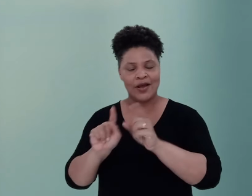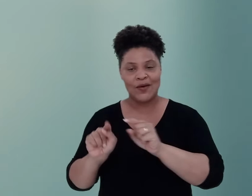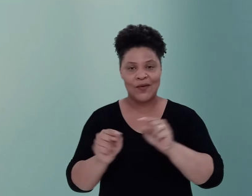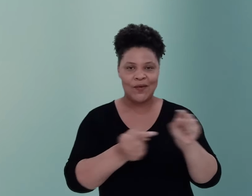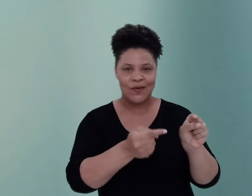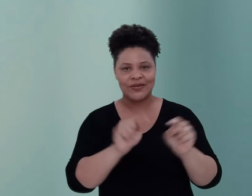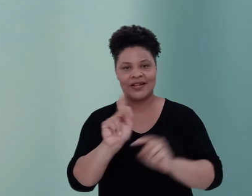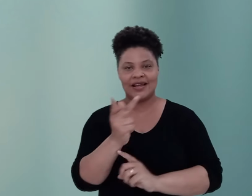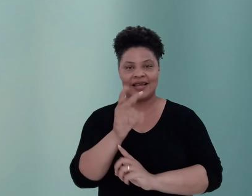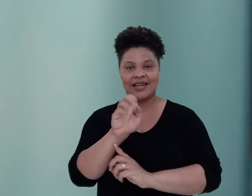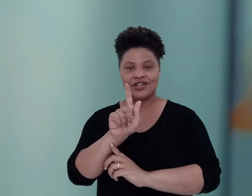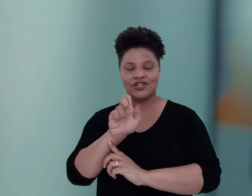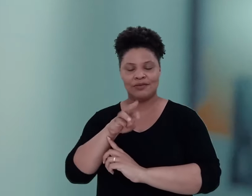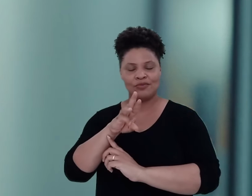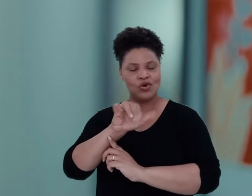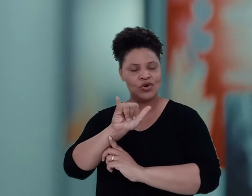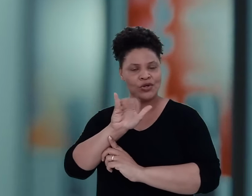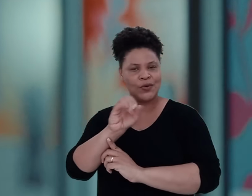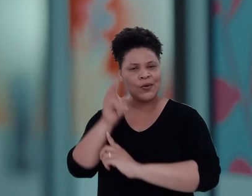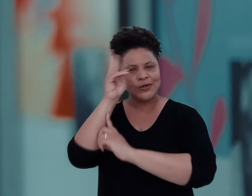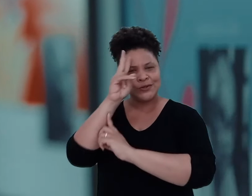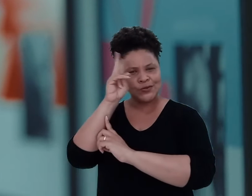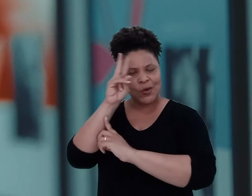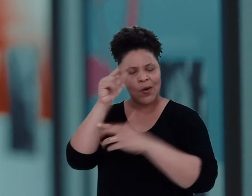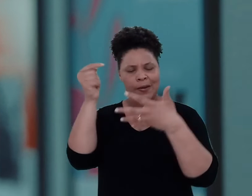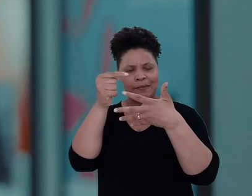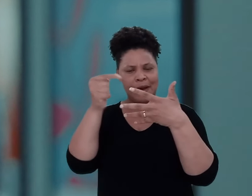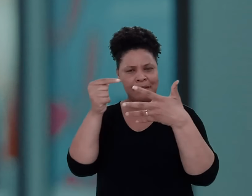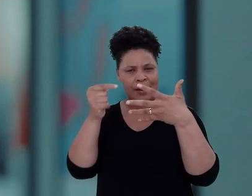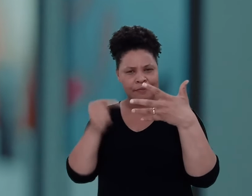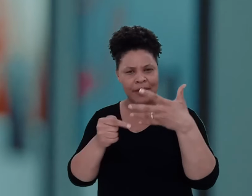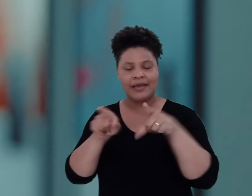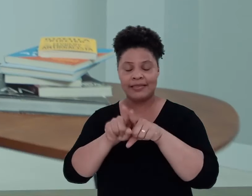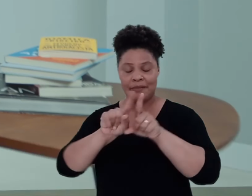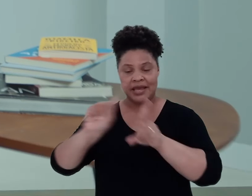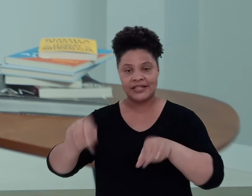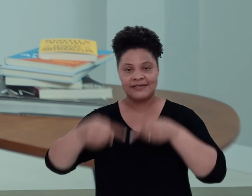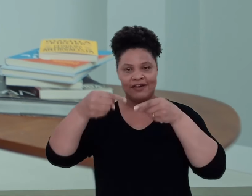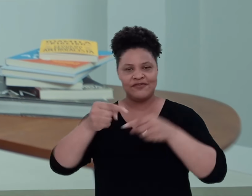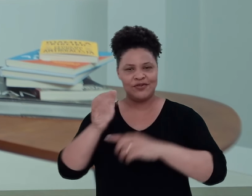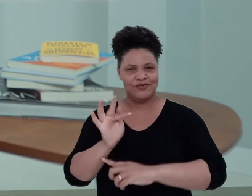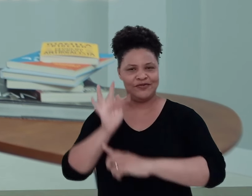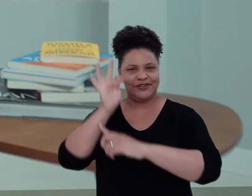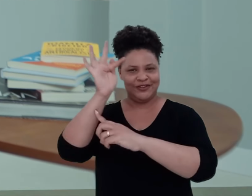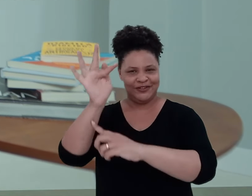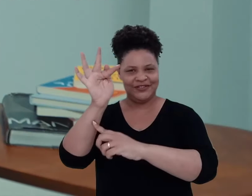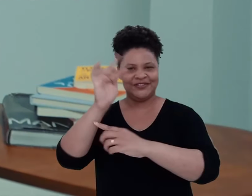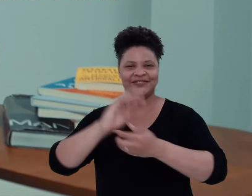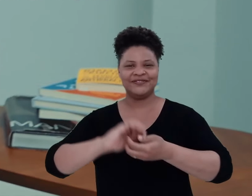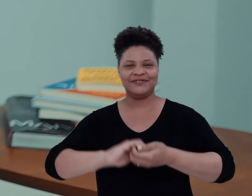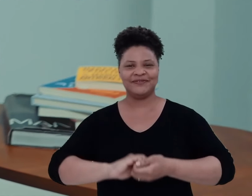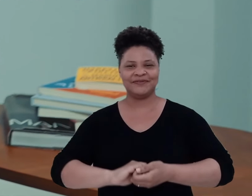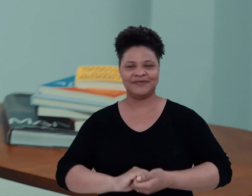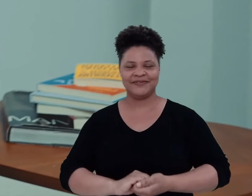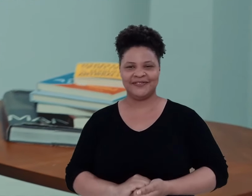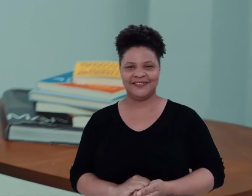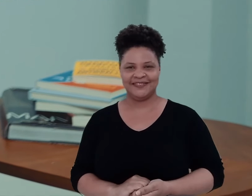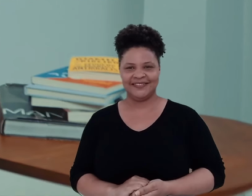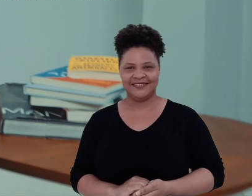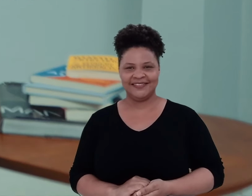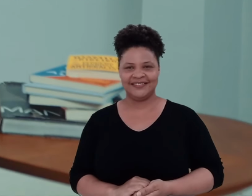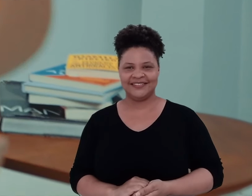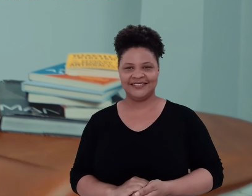jornalismo contra-hegemônico, sua história, seus pressupostos epistemológicos e seus desafios para o futuro.